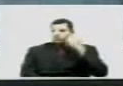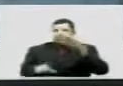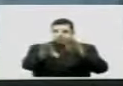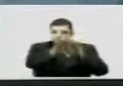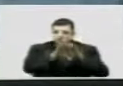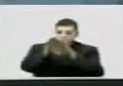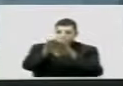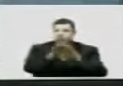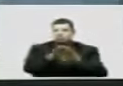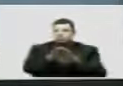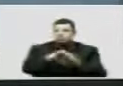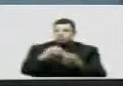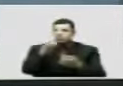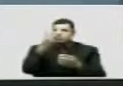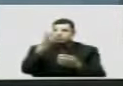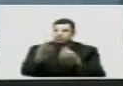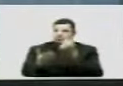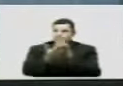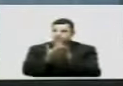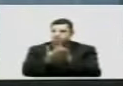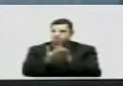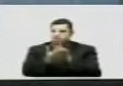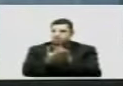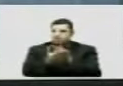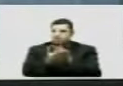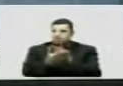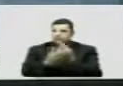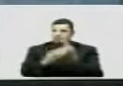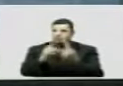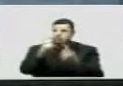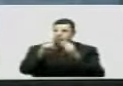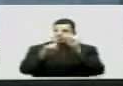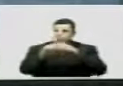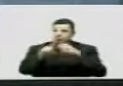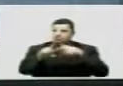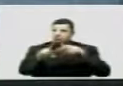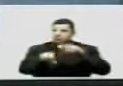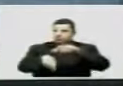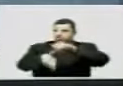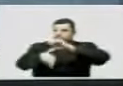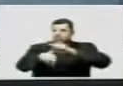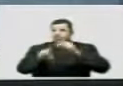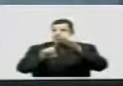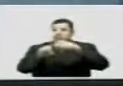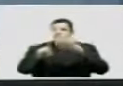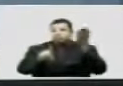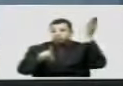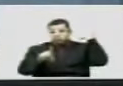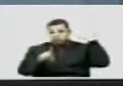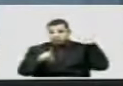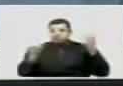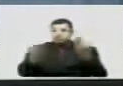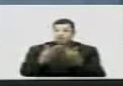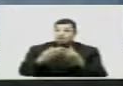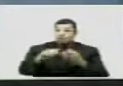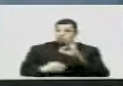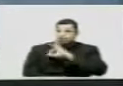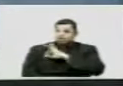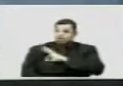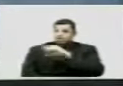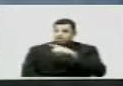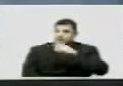coisa. Quando pagaram, pagaram apenas um mês anterior. E aí, os